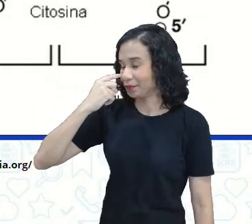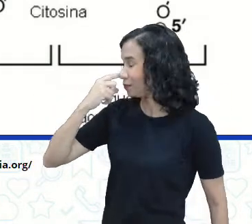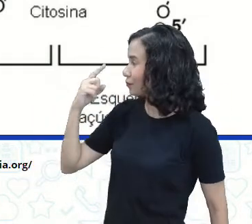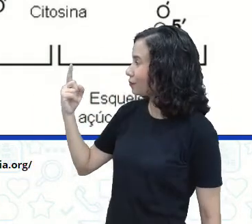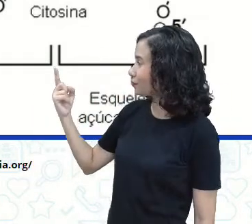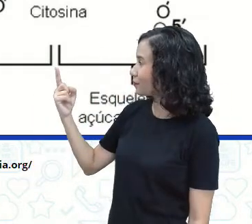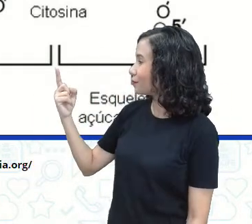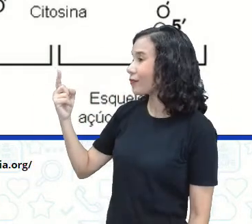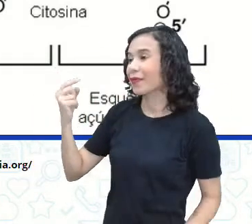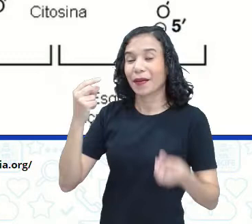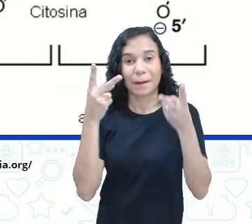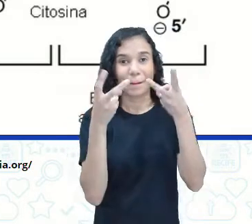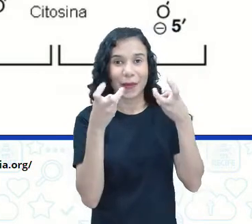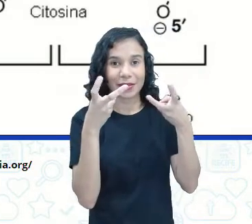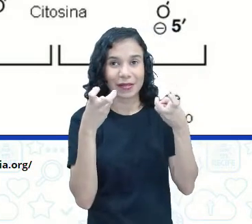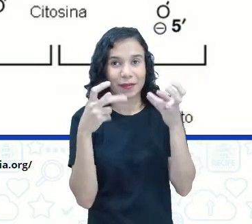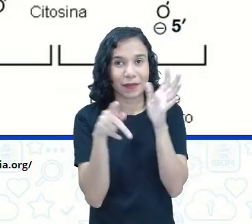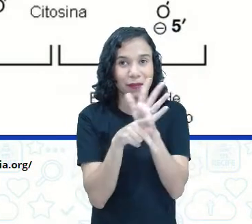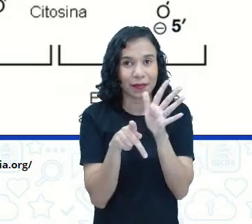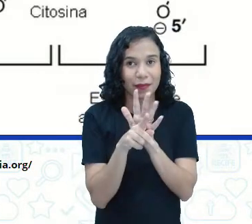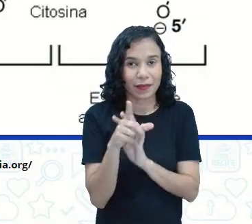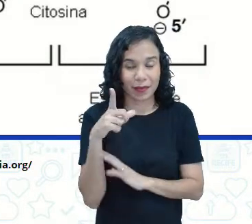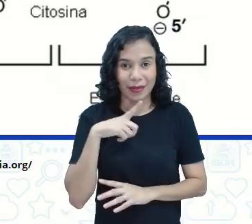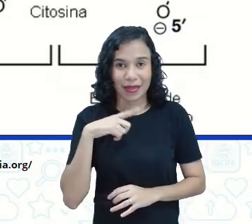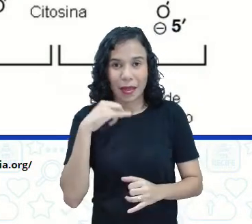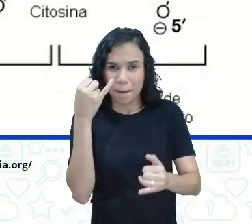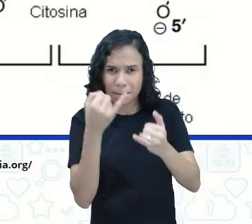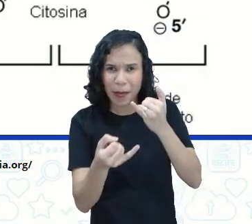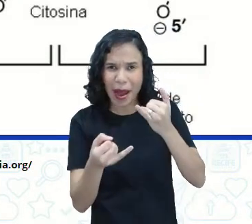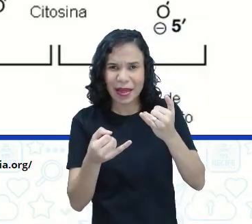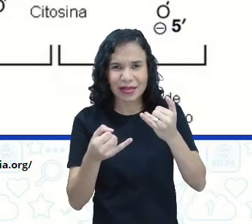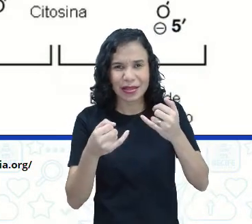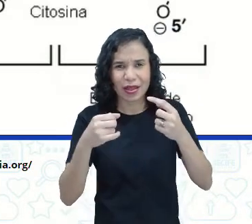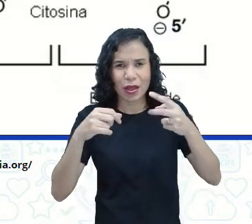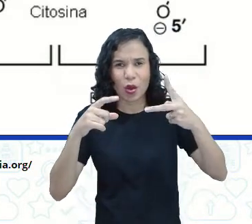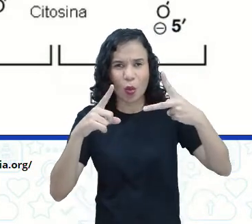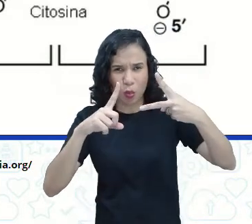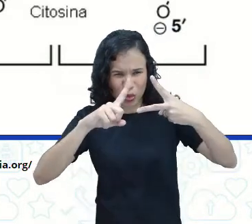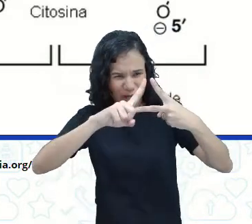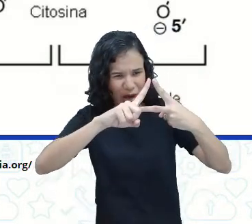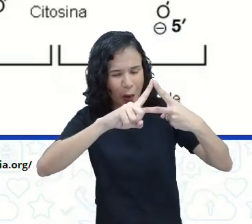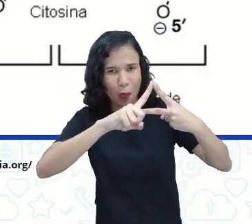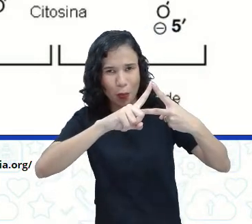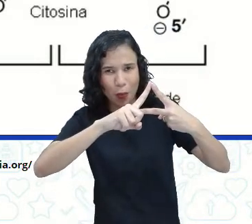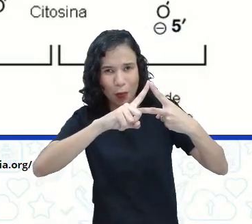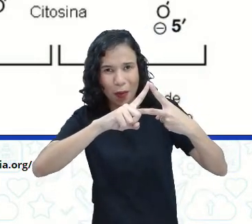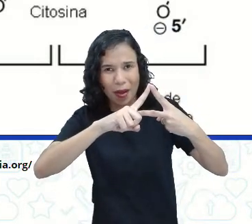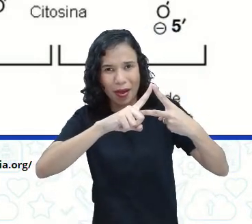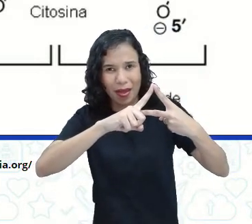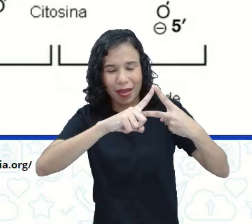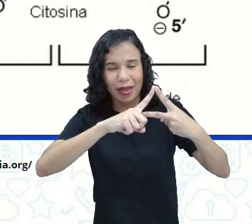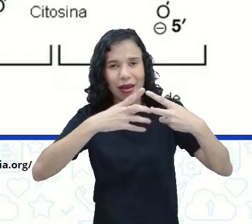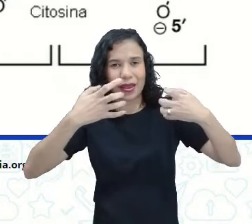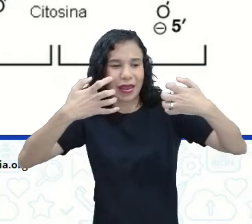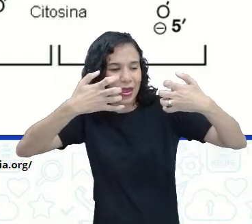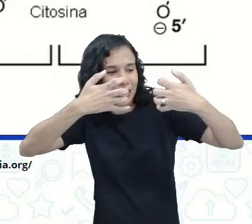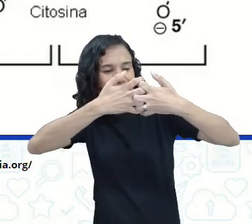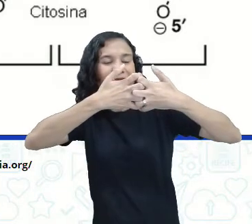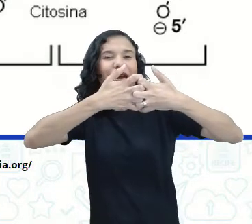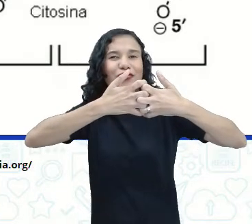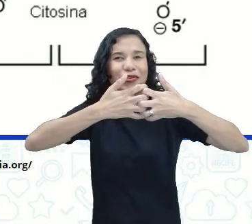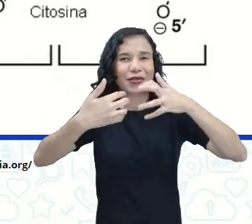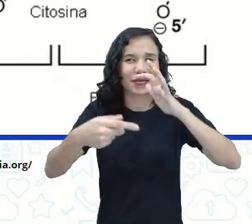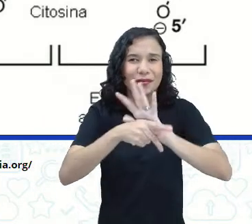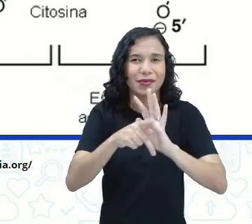vendo? Vejam aí, o triângulozinho ali, né? Parece um triângulozinho no final da guanina, vai encaixar na